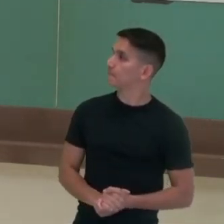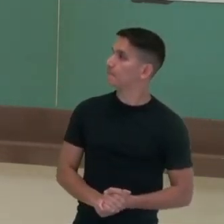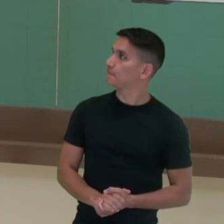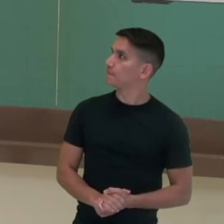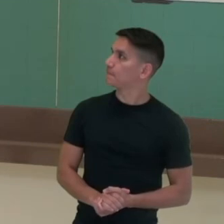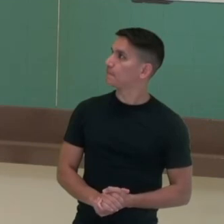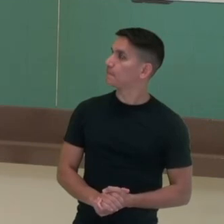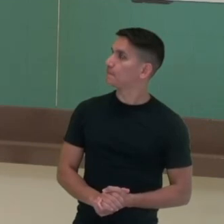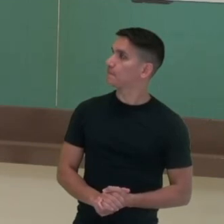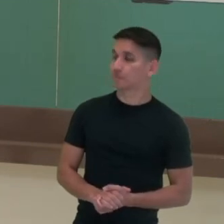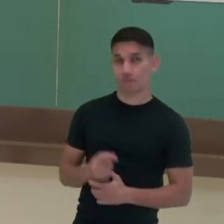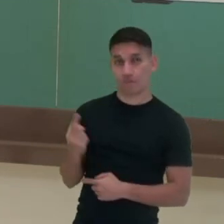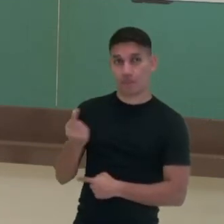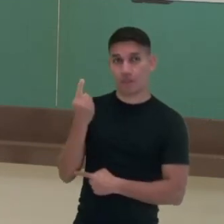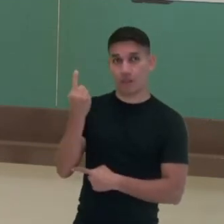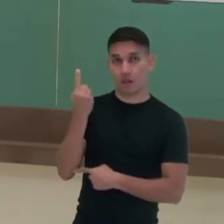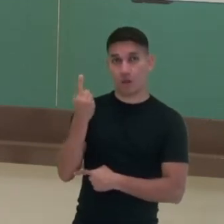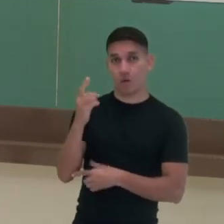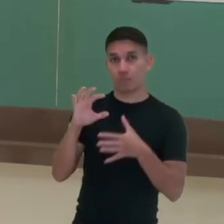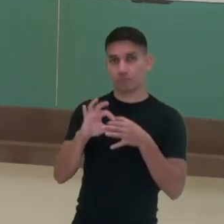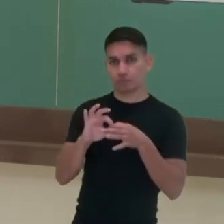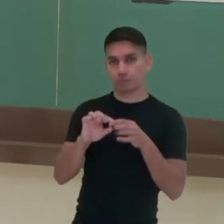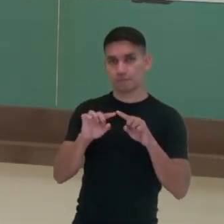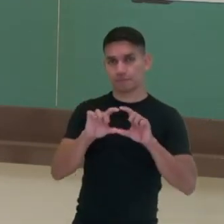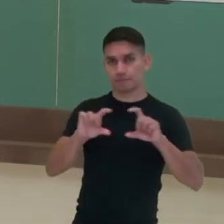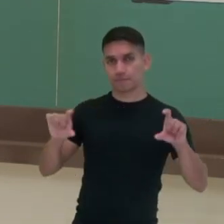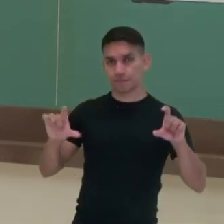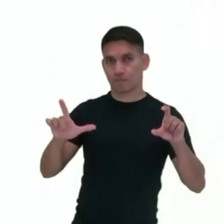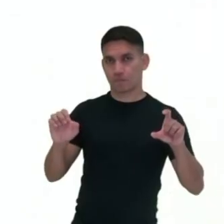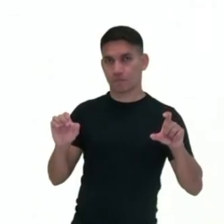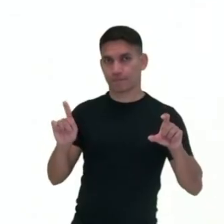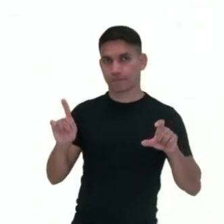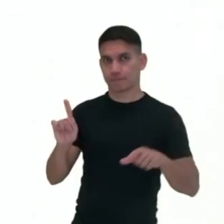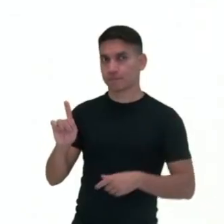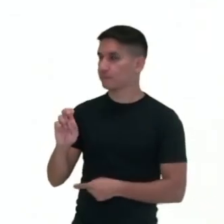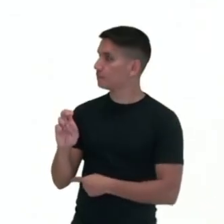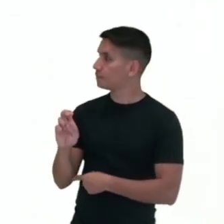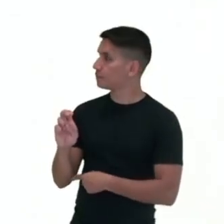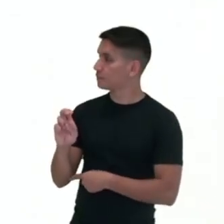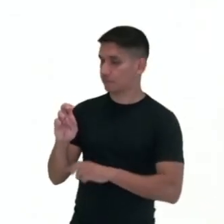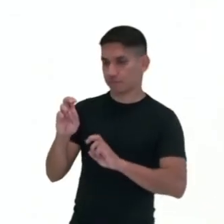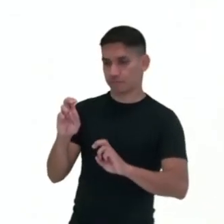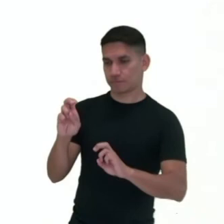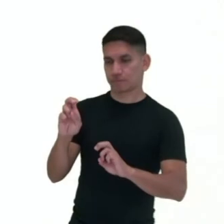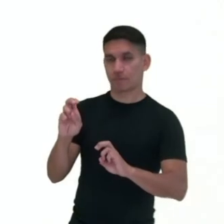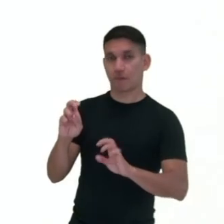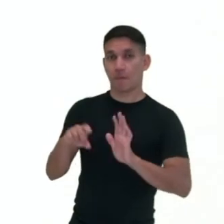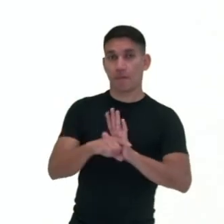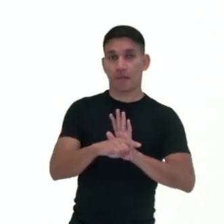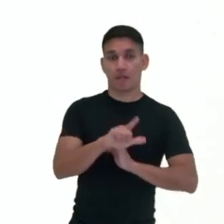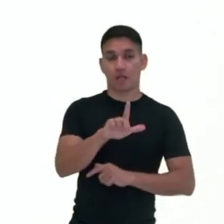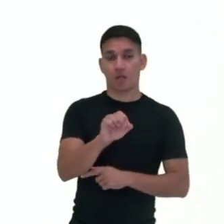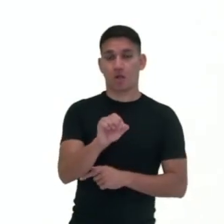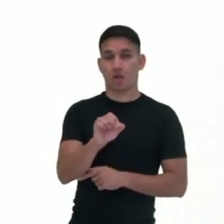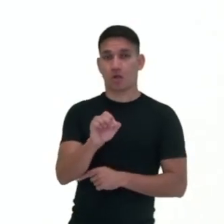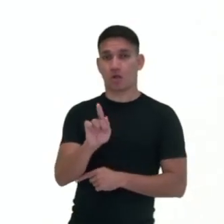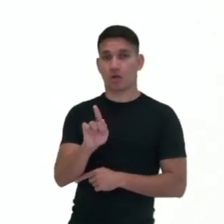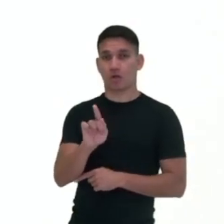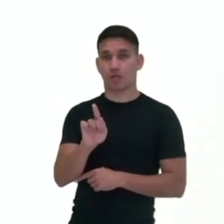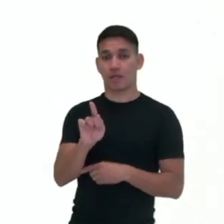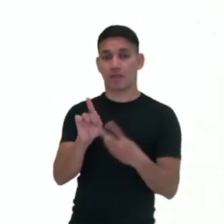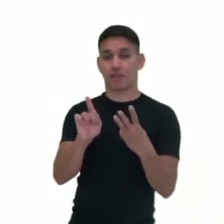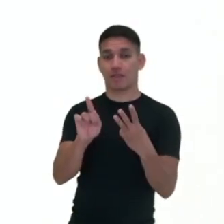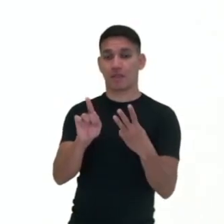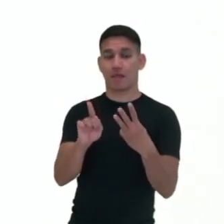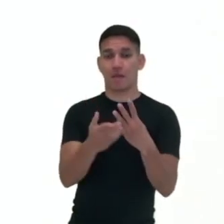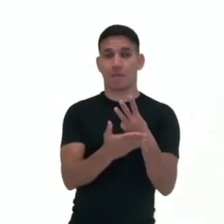A altura do retângulo mede, né? Log de 5 na base 5 menos o log de 3 na base 5. Foi o que